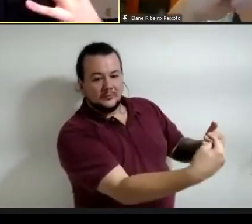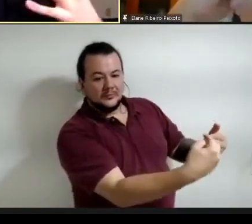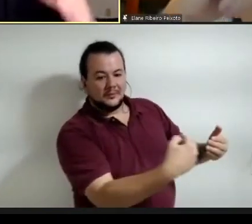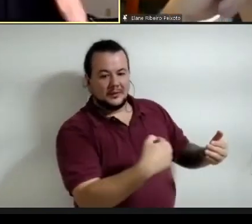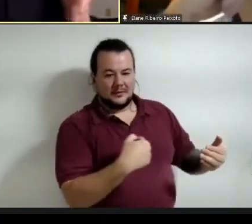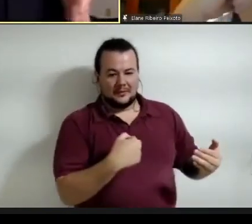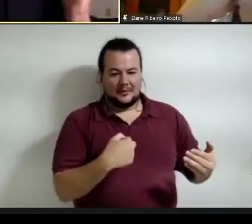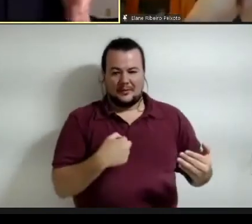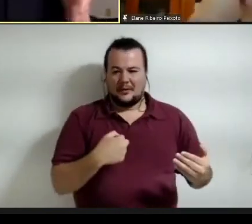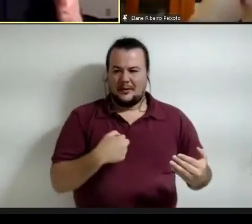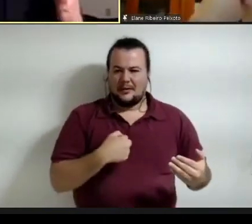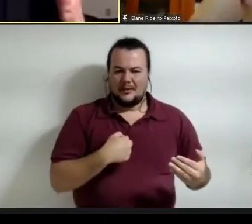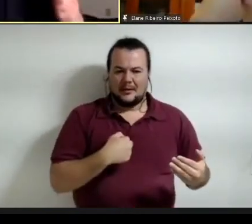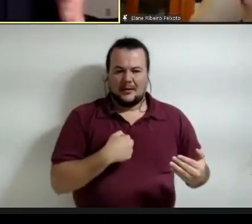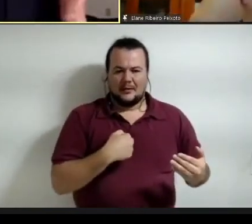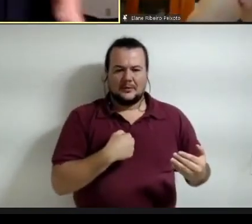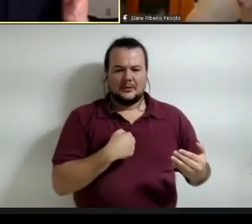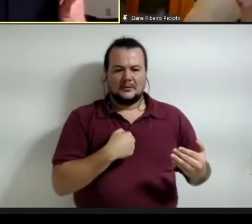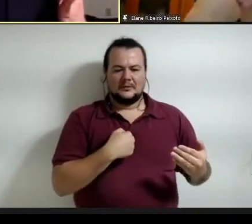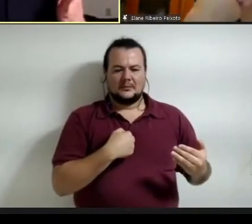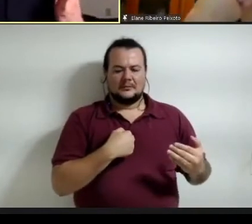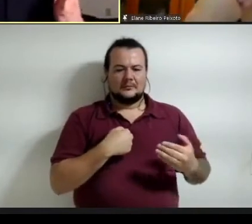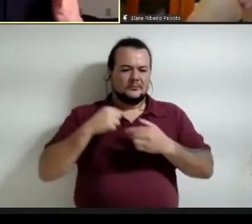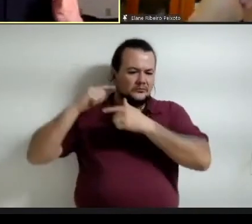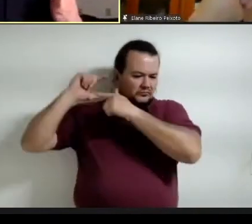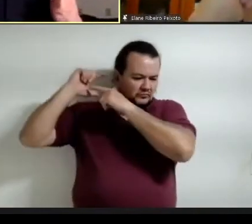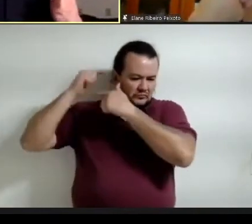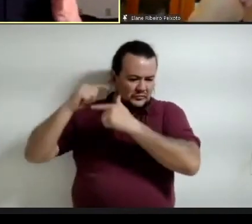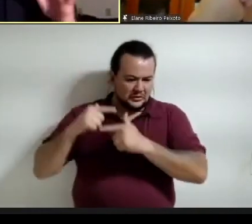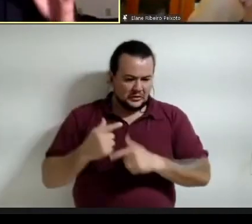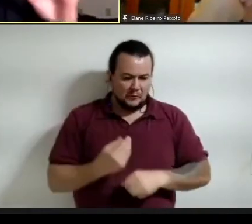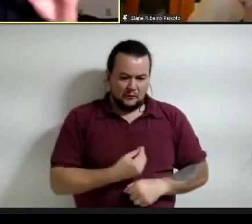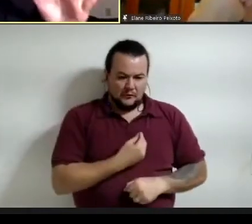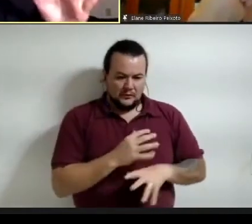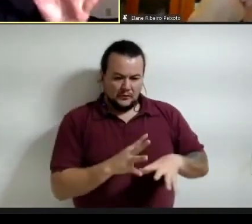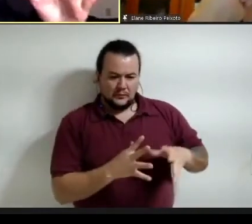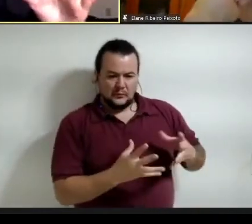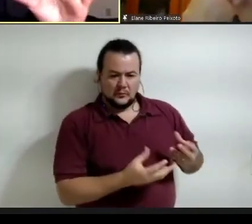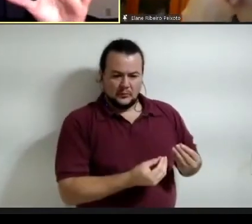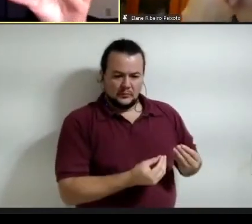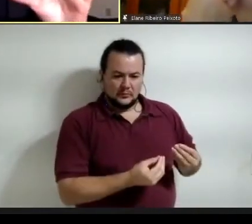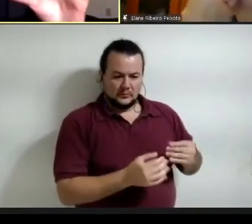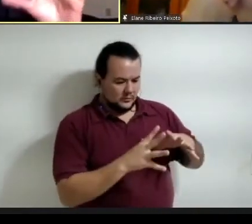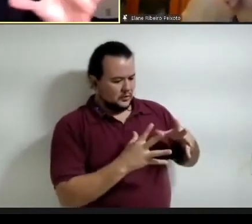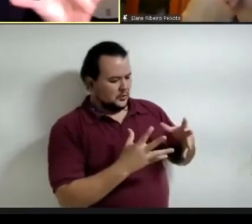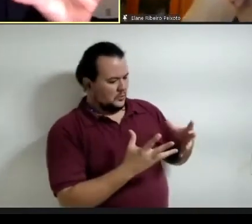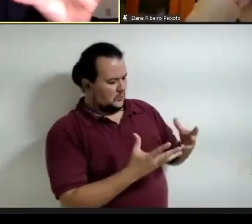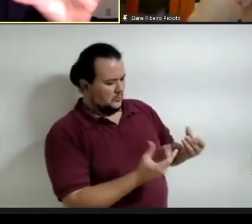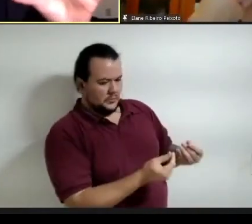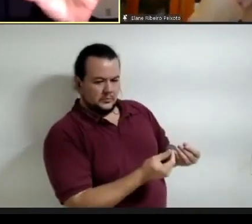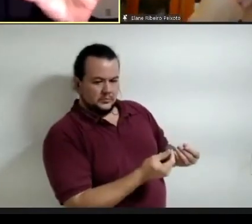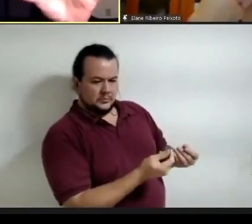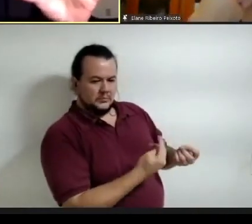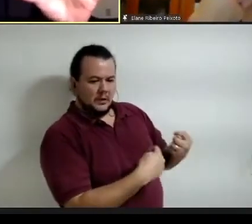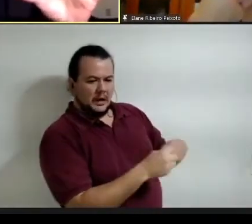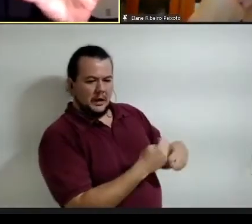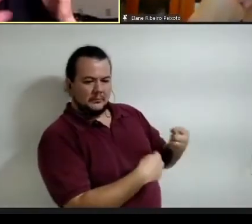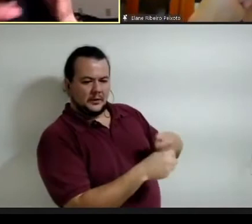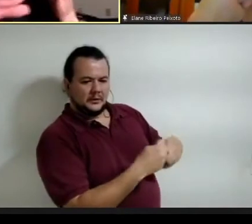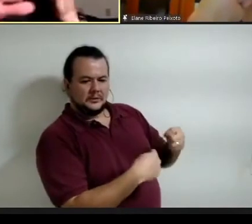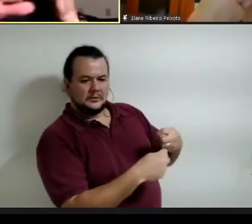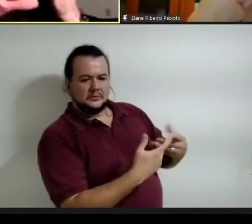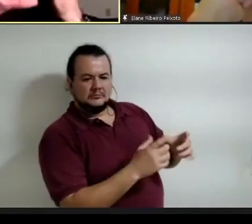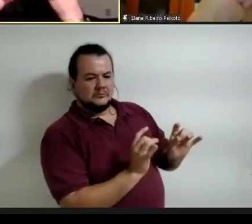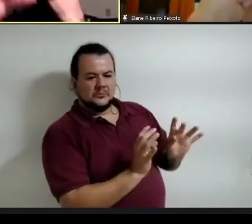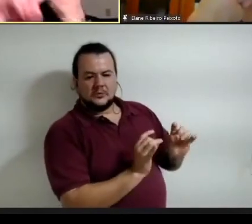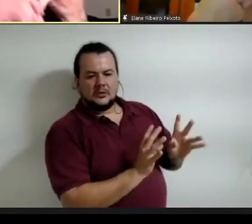no mundo, desde quando eu me entendo por gente, é um mundo capitalista e só, entendeu? No sentido,